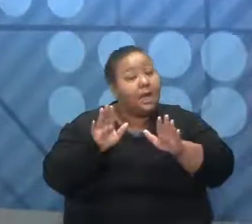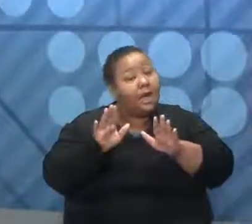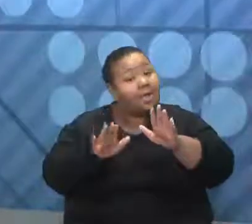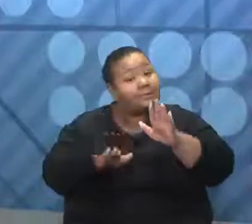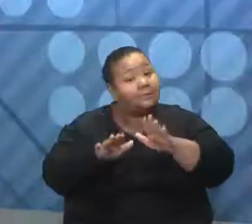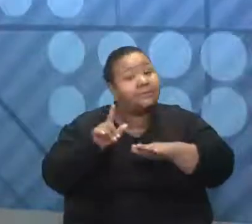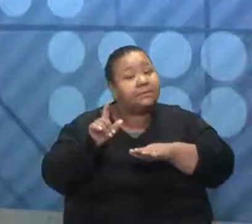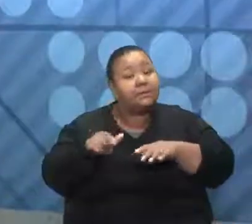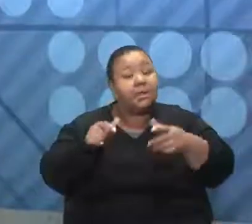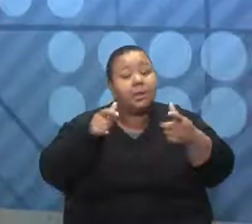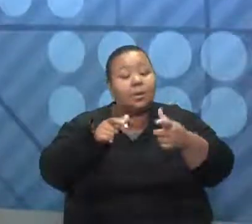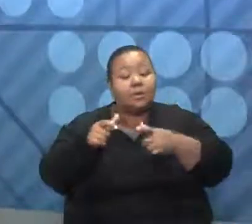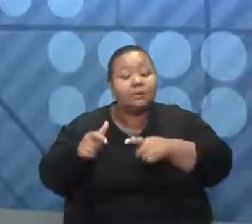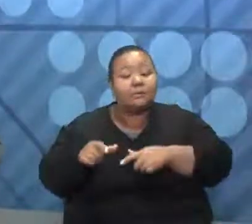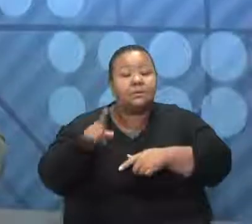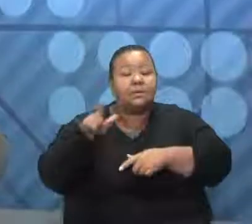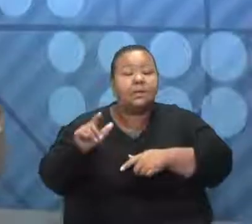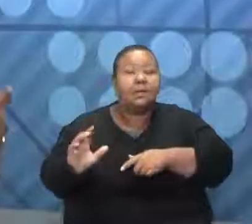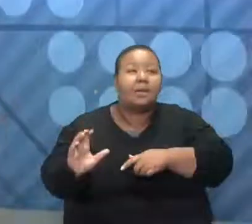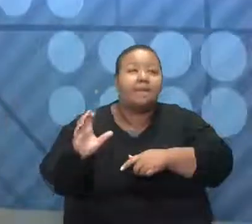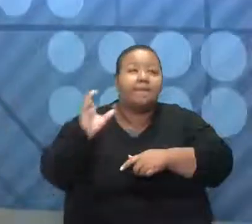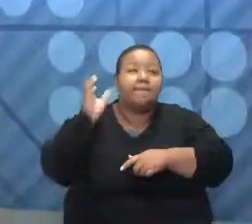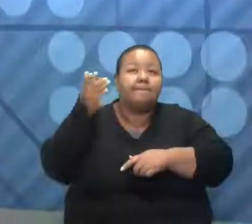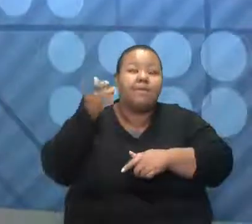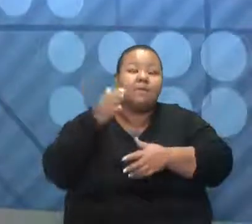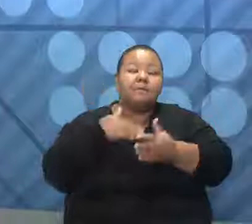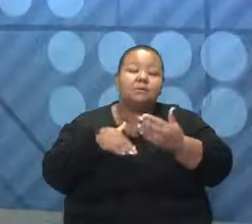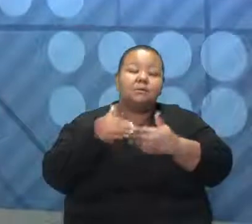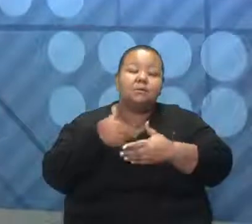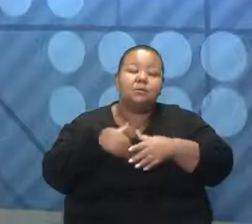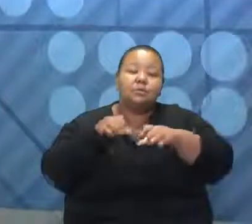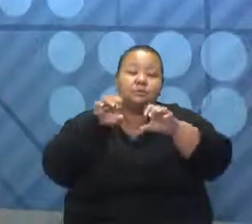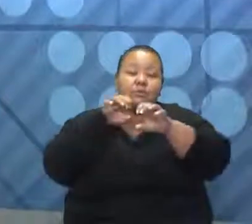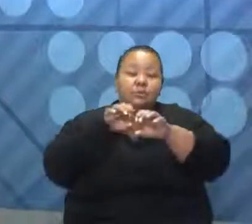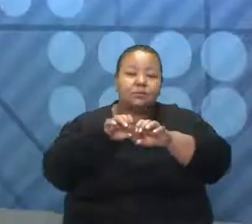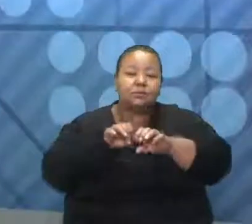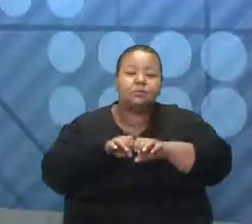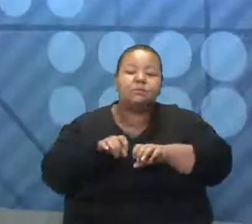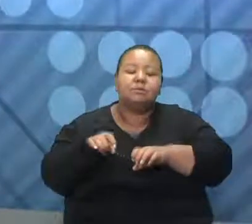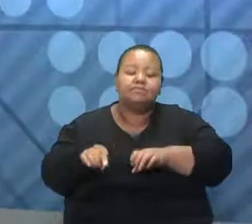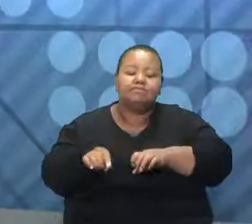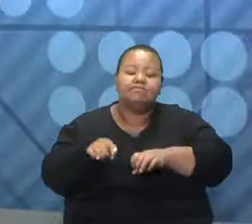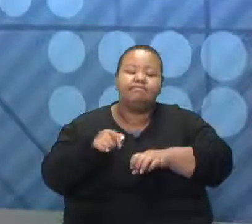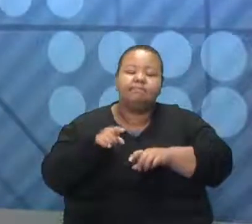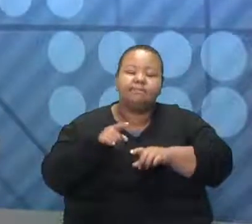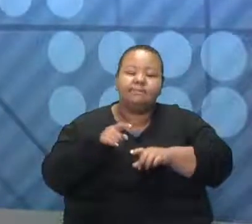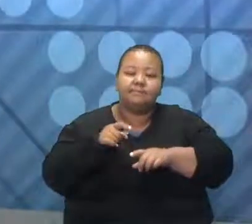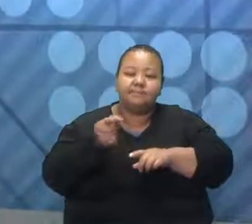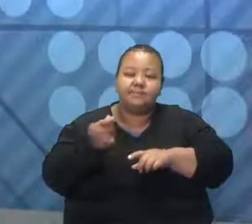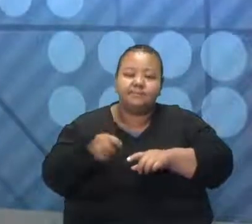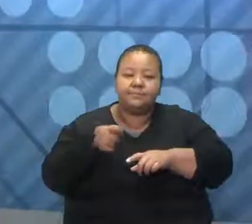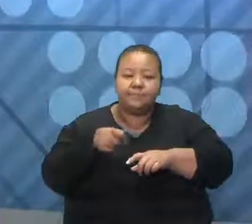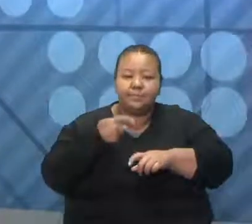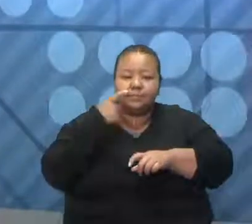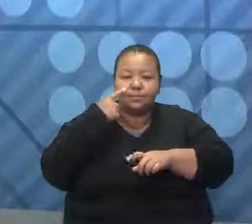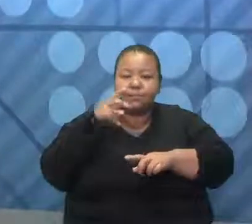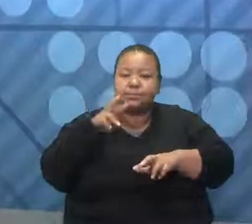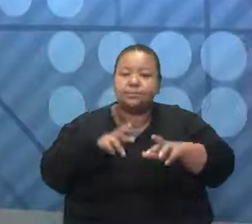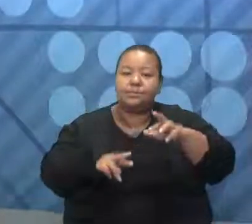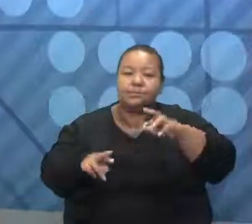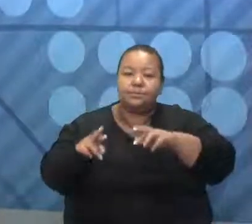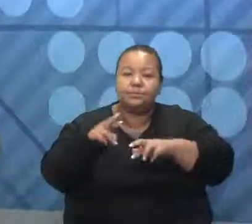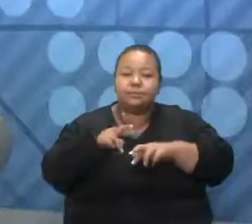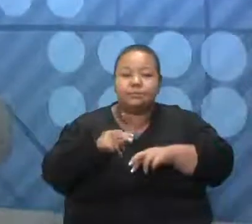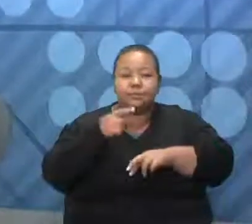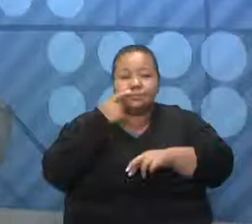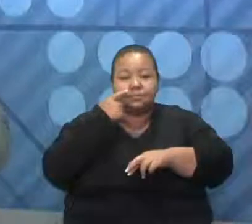localização, é ambiente, é toda a estrutura da empresa, no que você acredita também. Então, a gente tem que analisar. E, às vezes, tem que